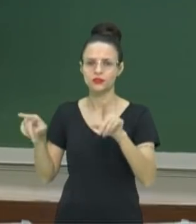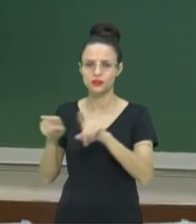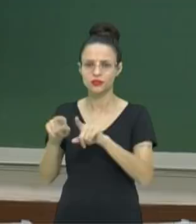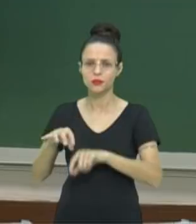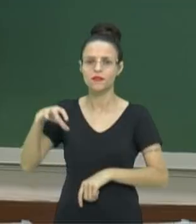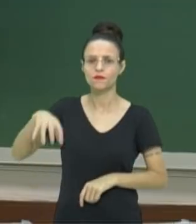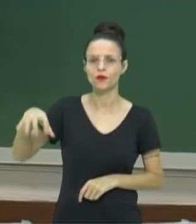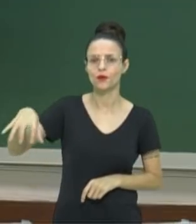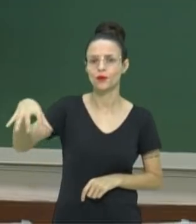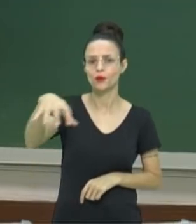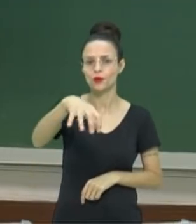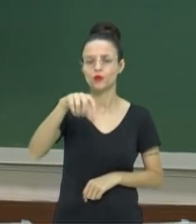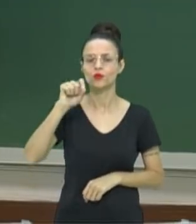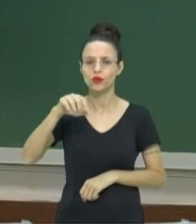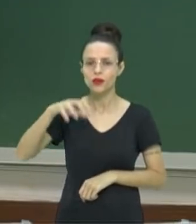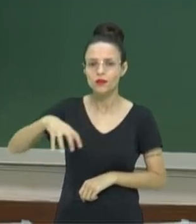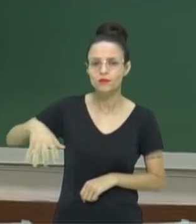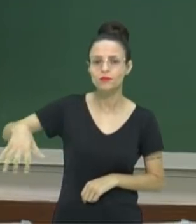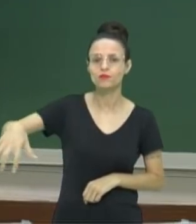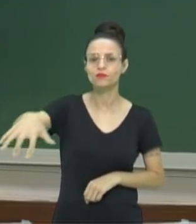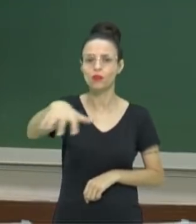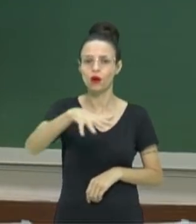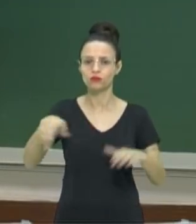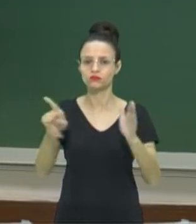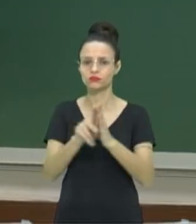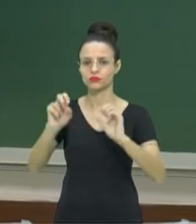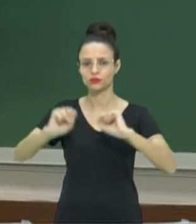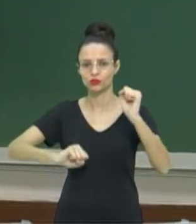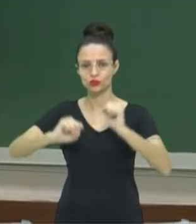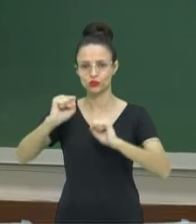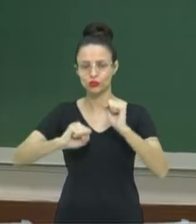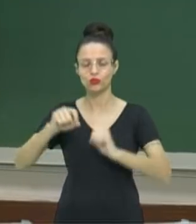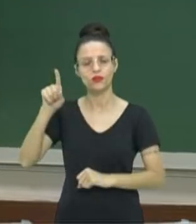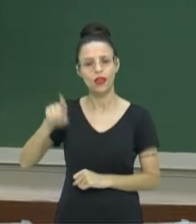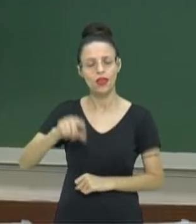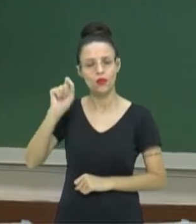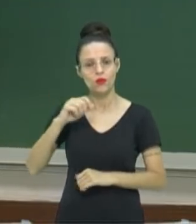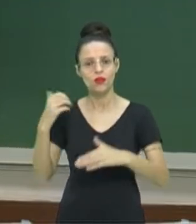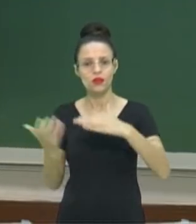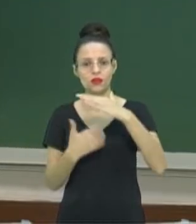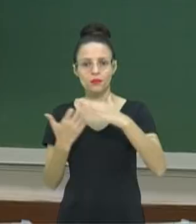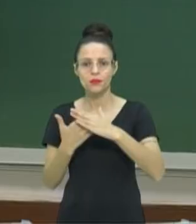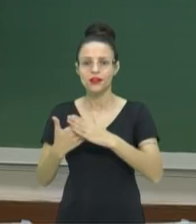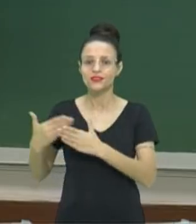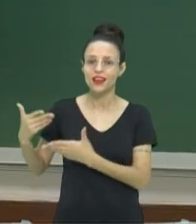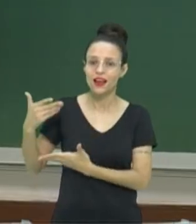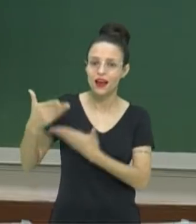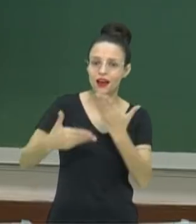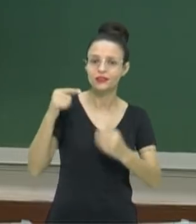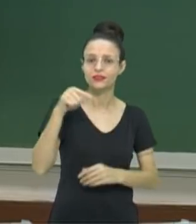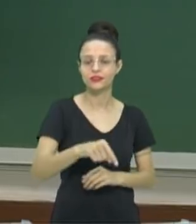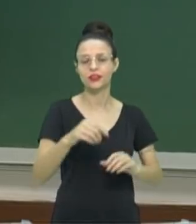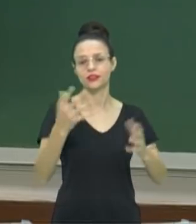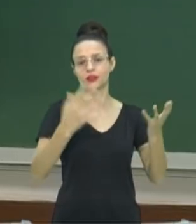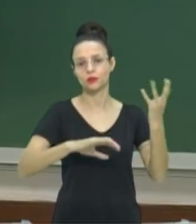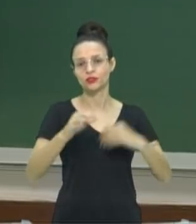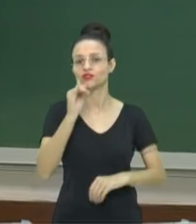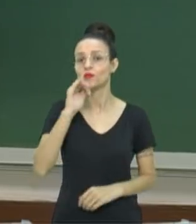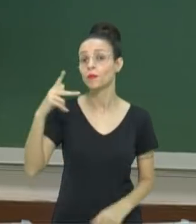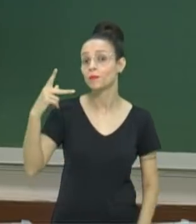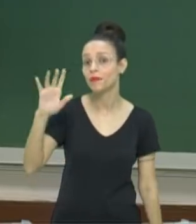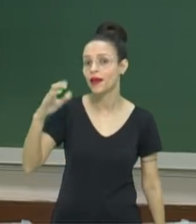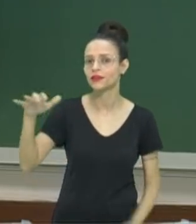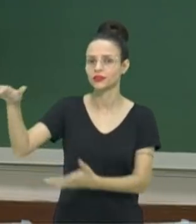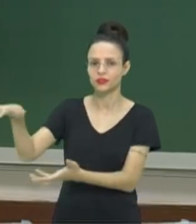instalando e formando o polo industrial, que são empresas que vão atender essa grande montadora com peças,